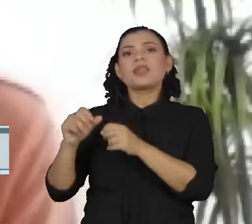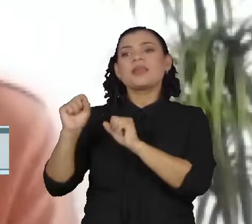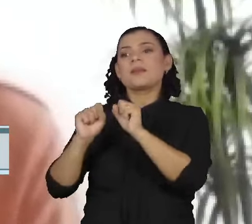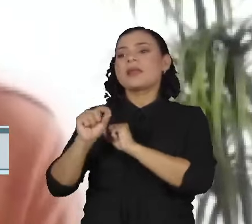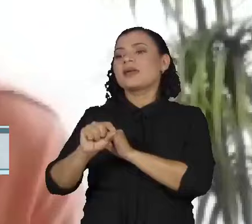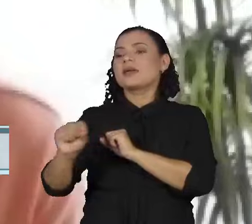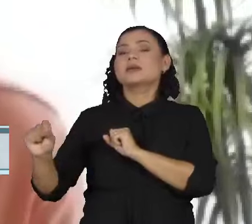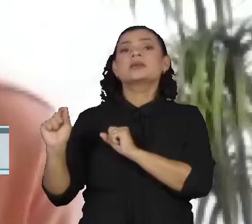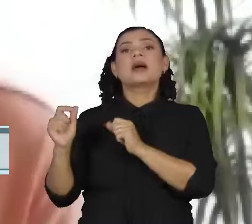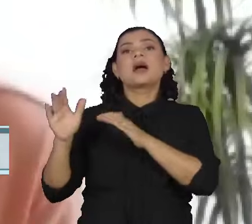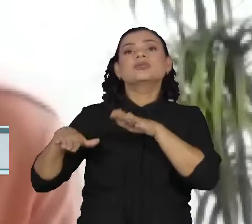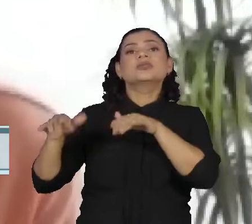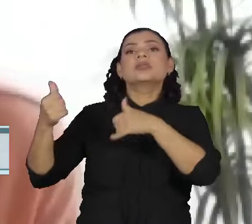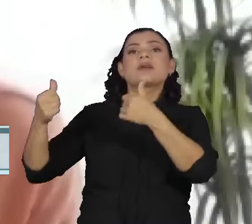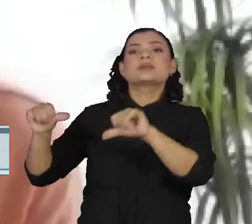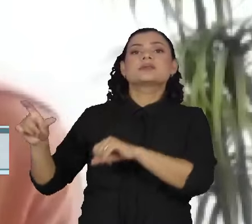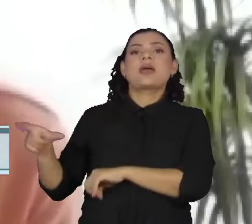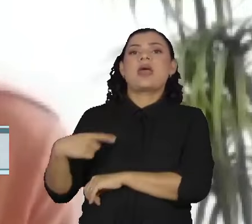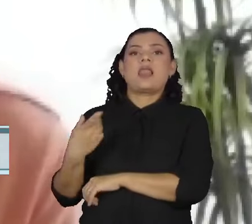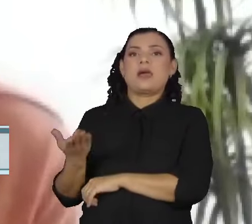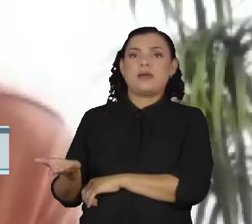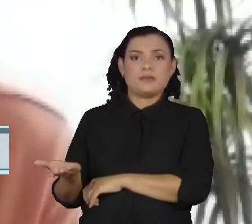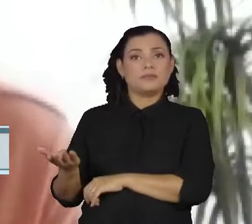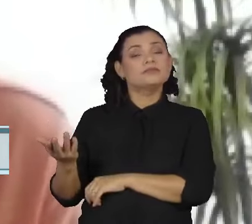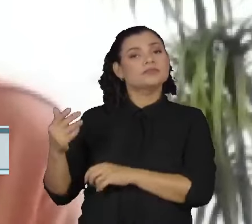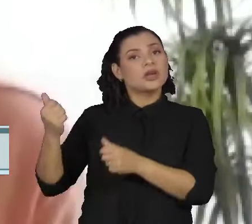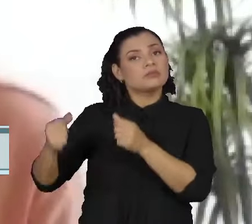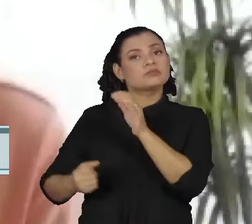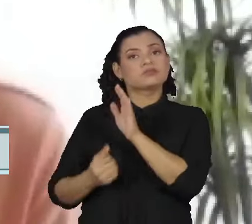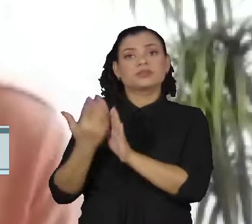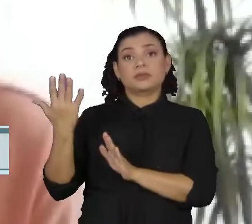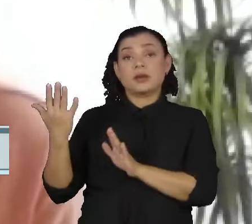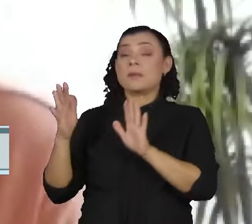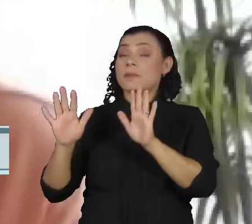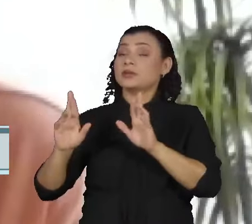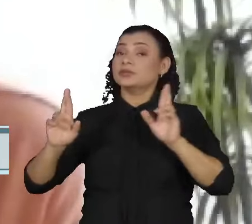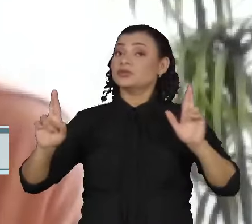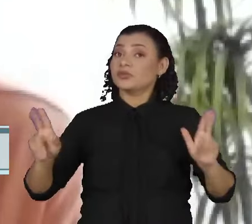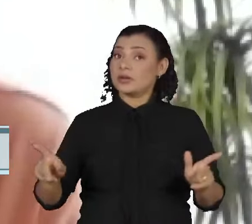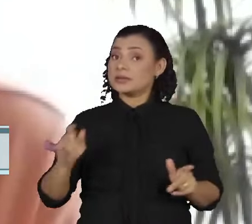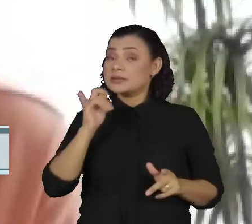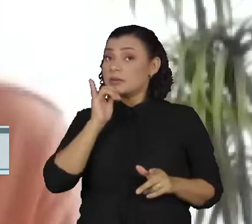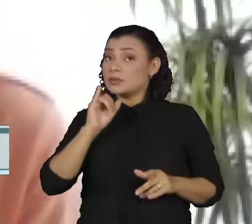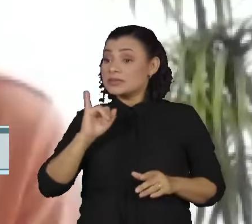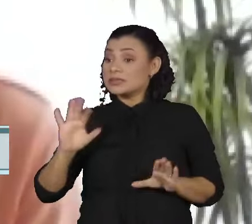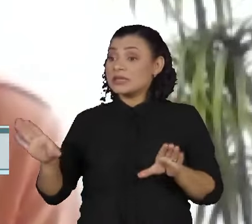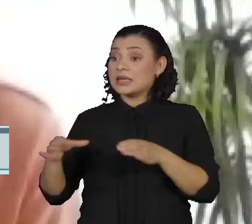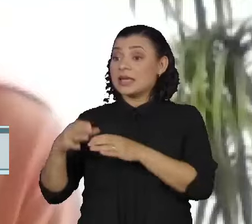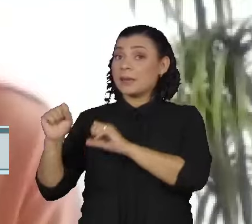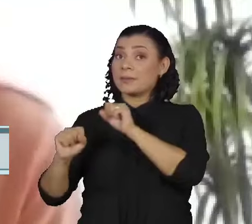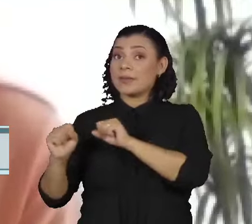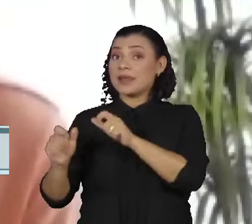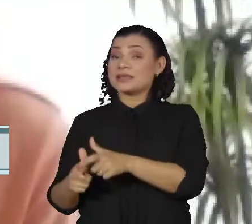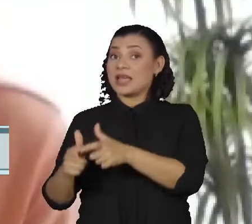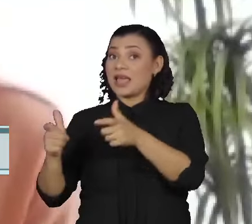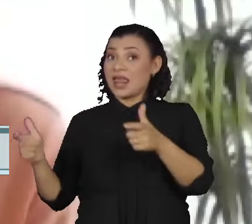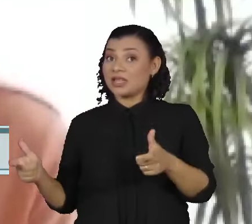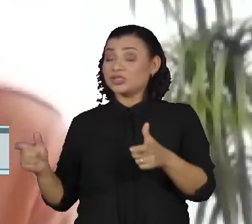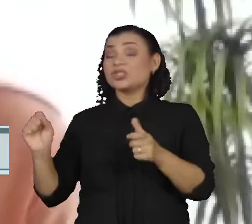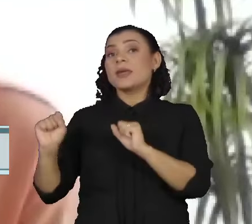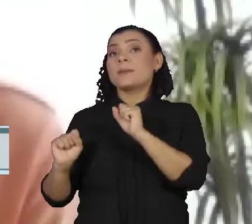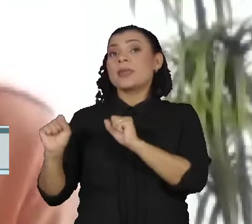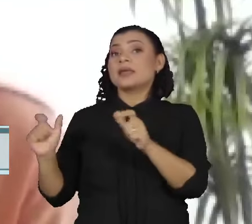acabam cancelando sem motivo por diversas vezes. Há uma pequena diferença se o coletivo é grande ou se o coletivo é pequeno. Para o